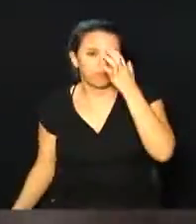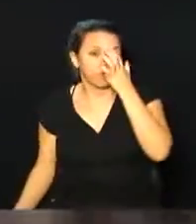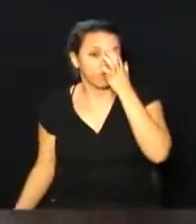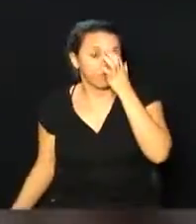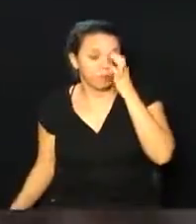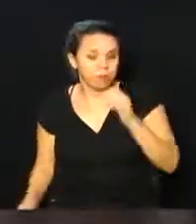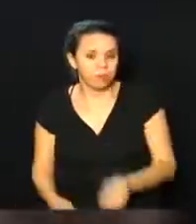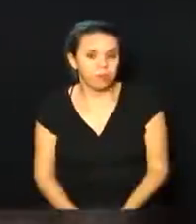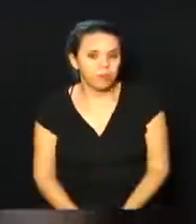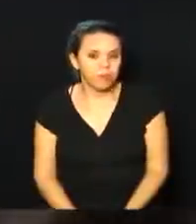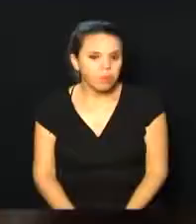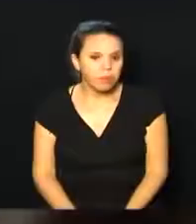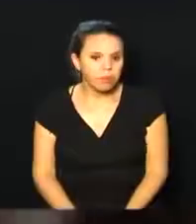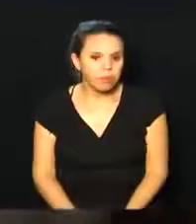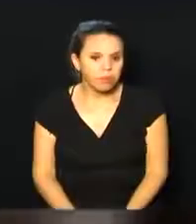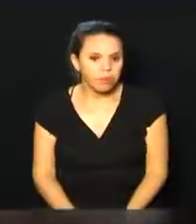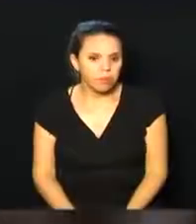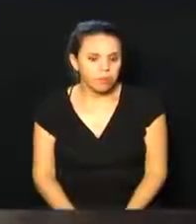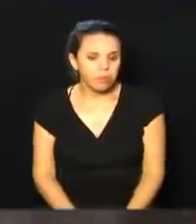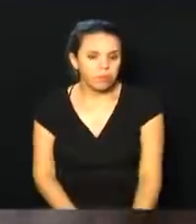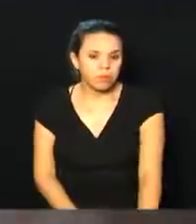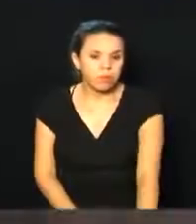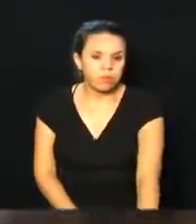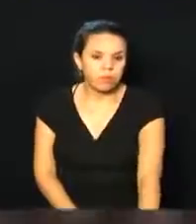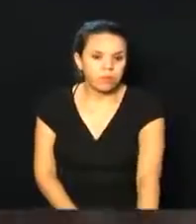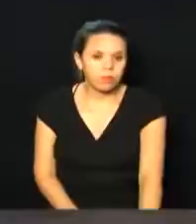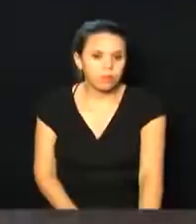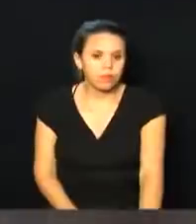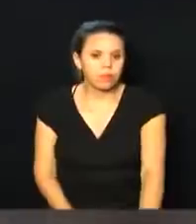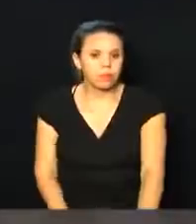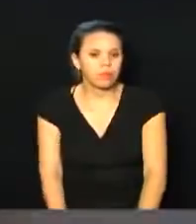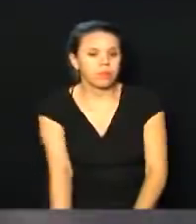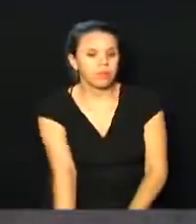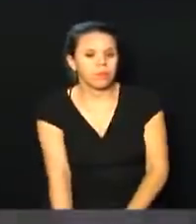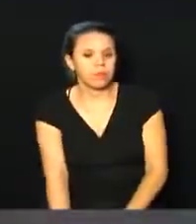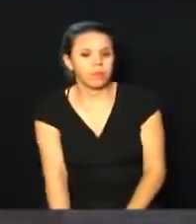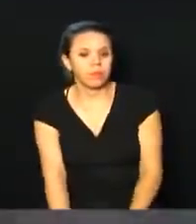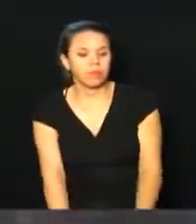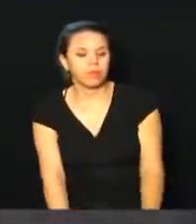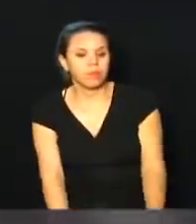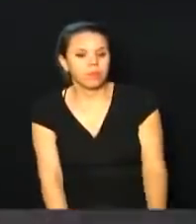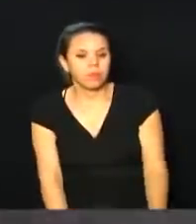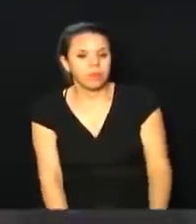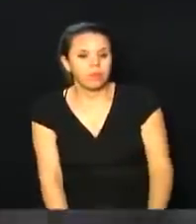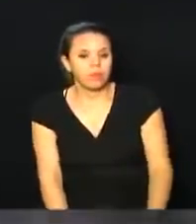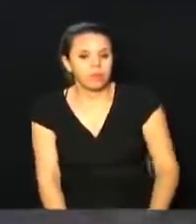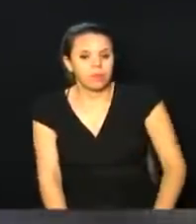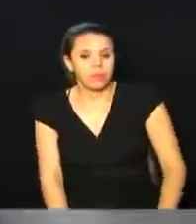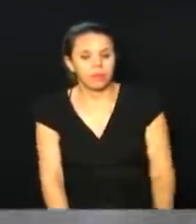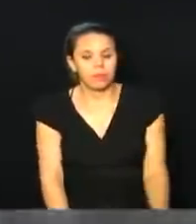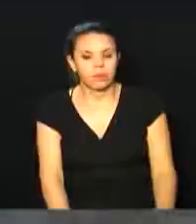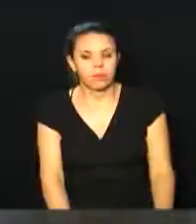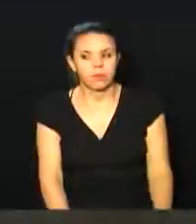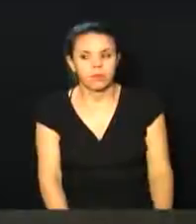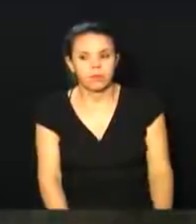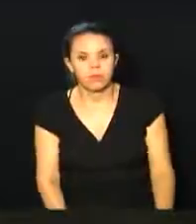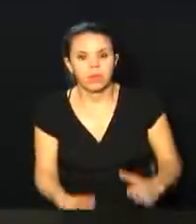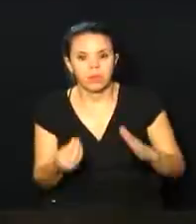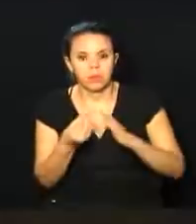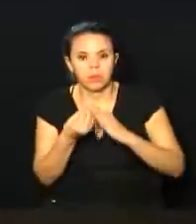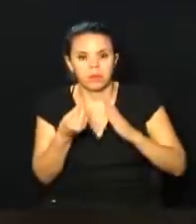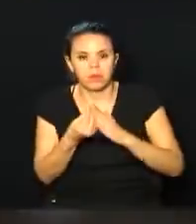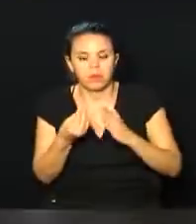inclusive, imagens da Sanasa, porque a gente teve a estação elevatória da Sanasa, que é a